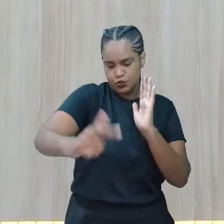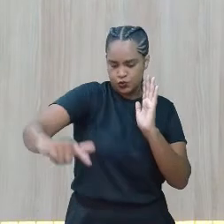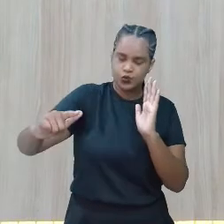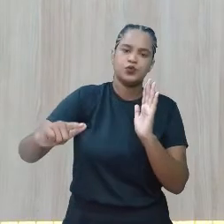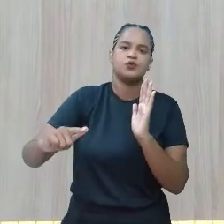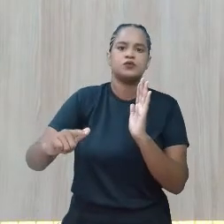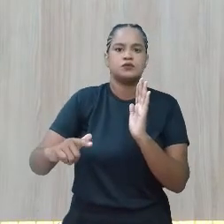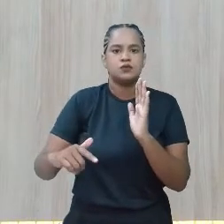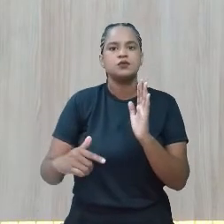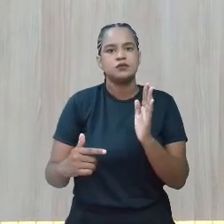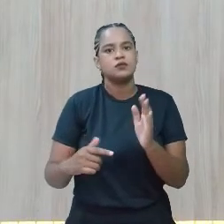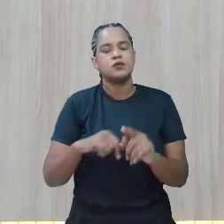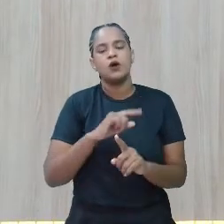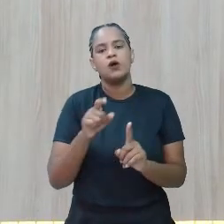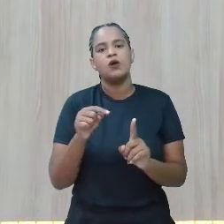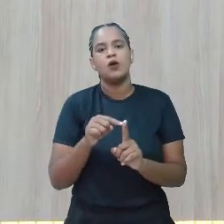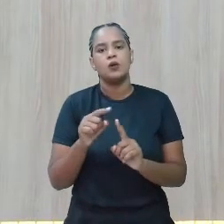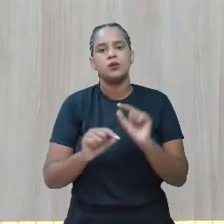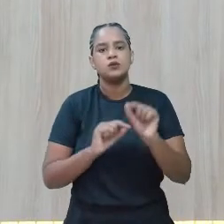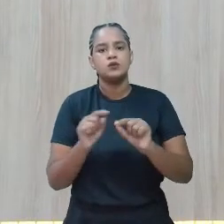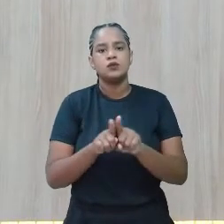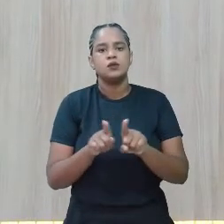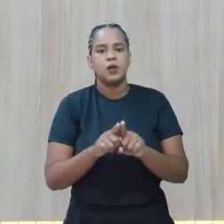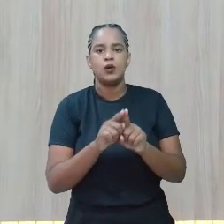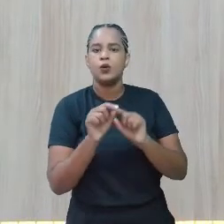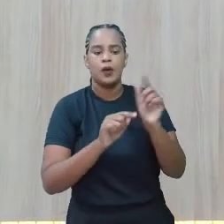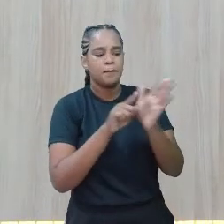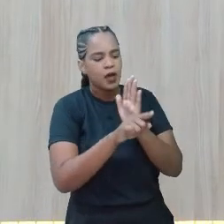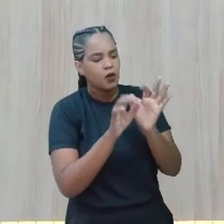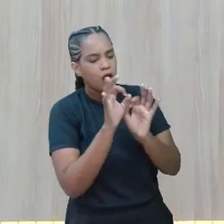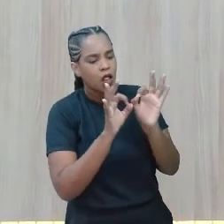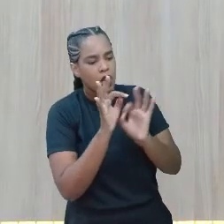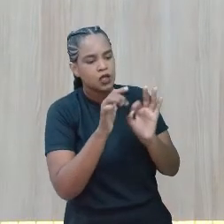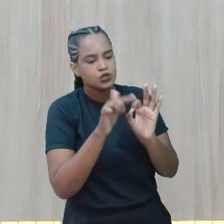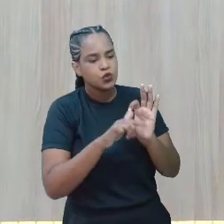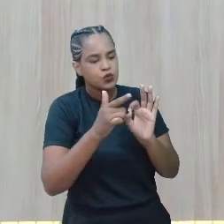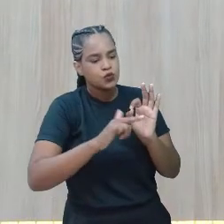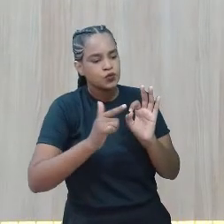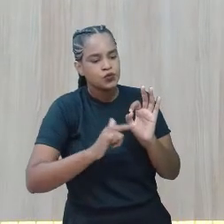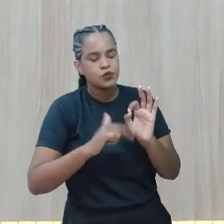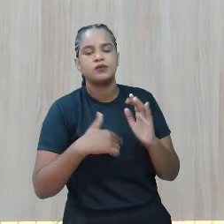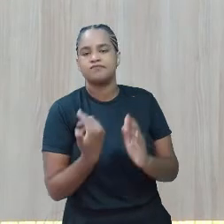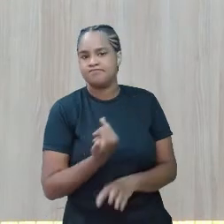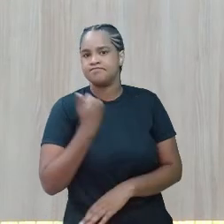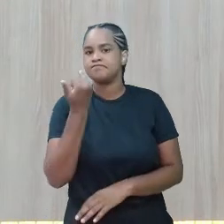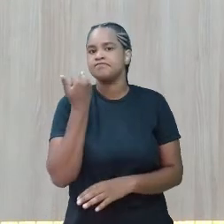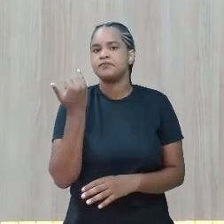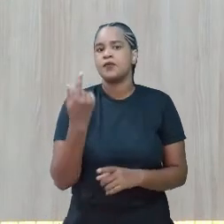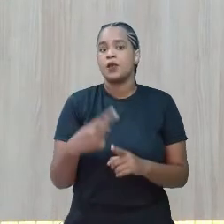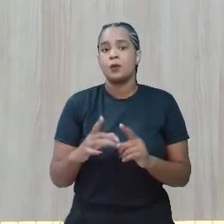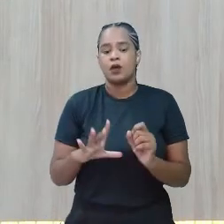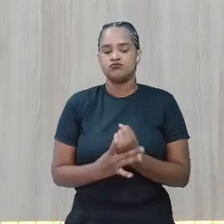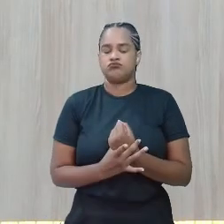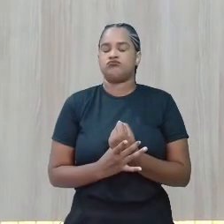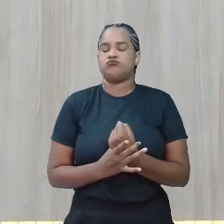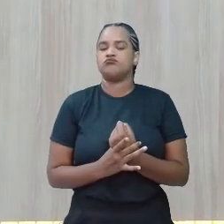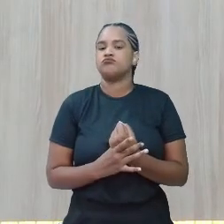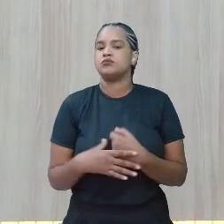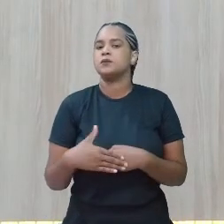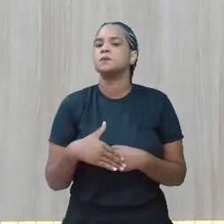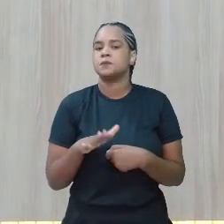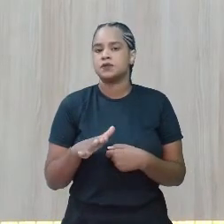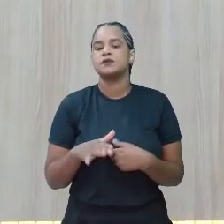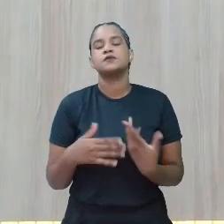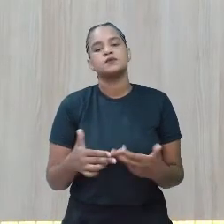tá? Reformular a pergunta. Isso é muito importante, gente. Isso traz uma segurança e